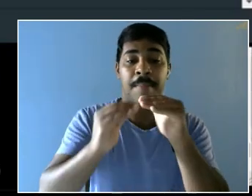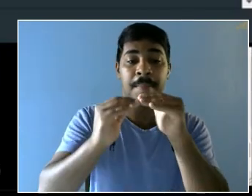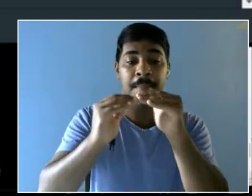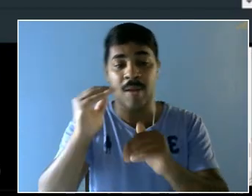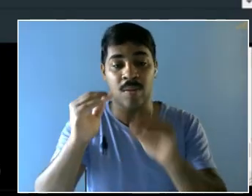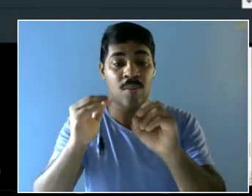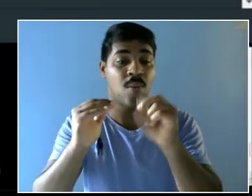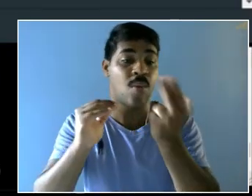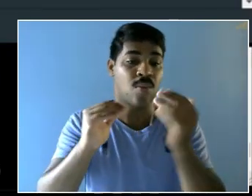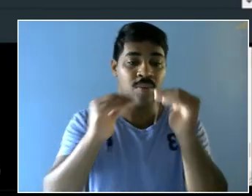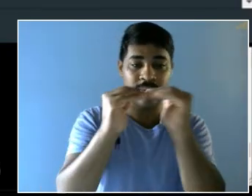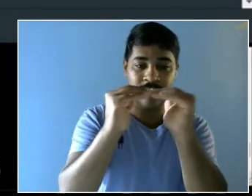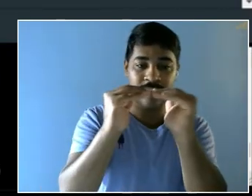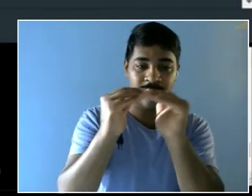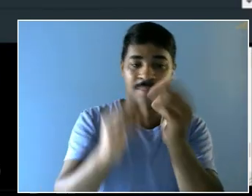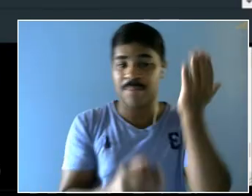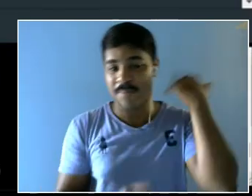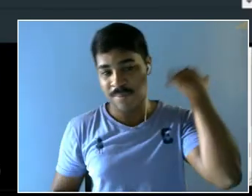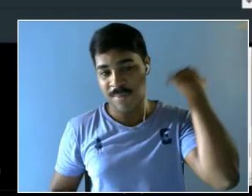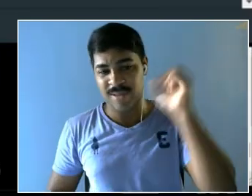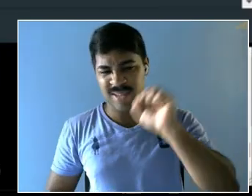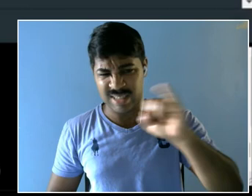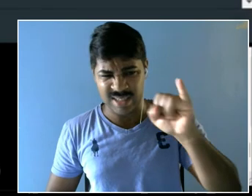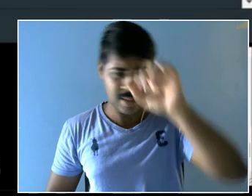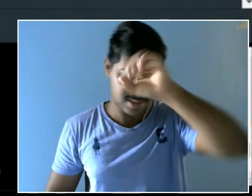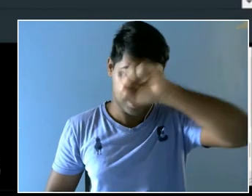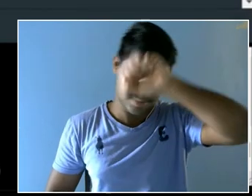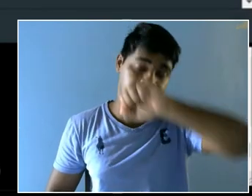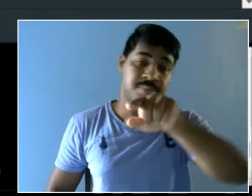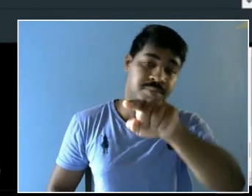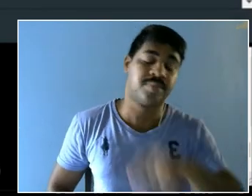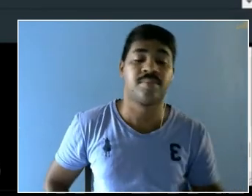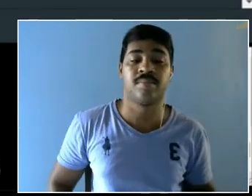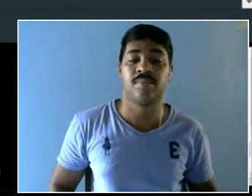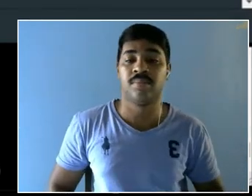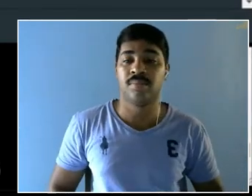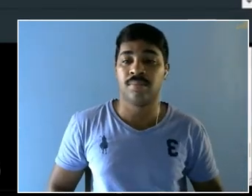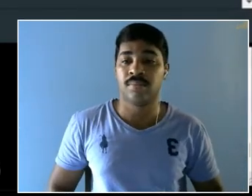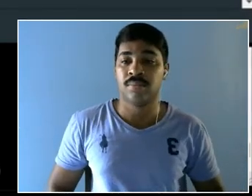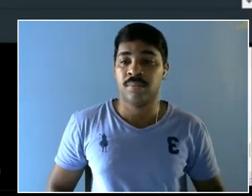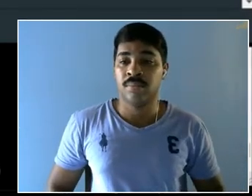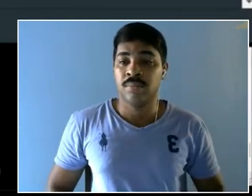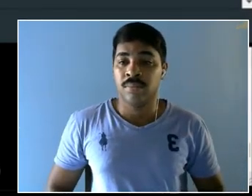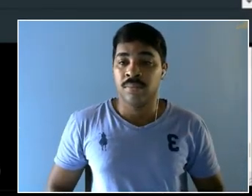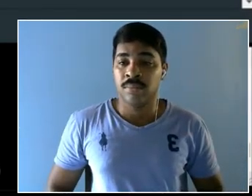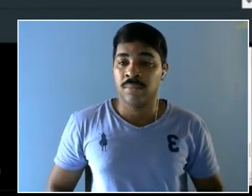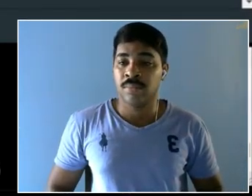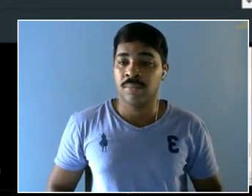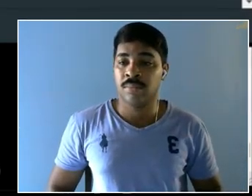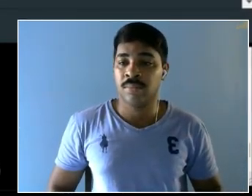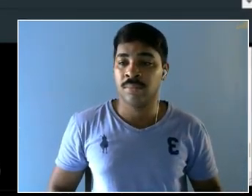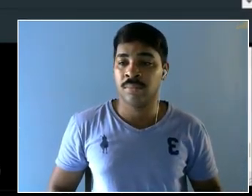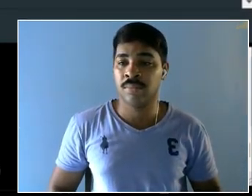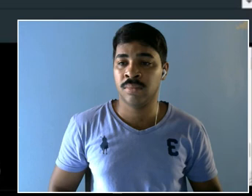do C, que a gente viu lá como é que usa os operadores de comparação. Muito bem, aprendemos a fazer um programa que